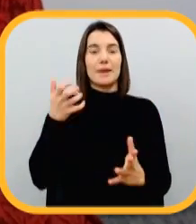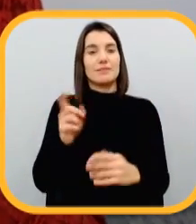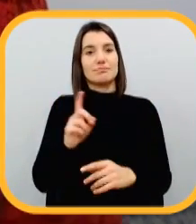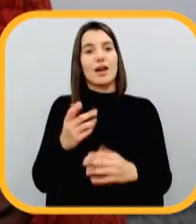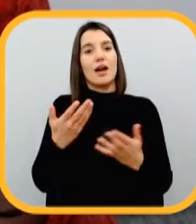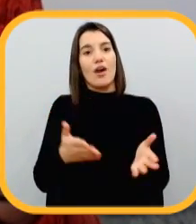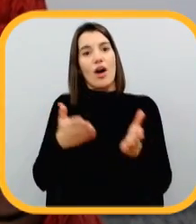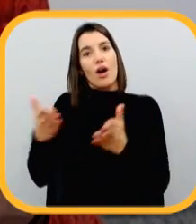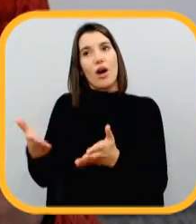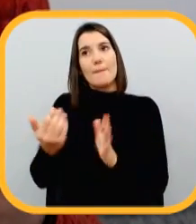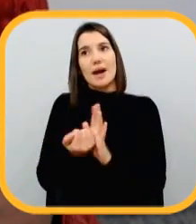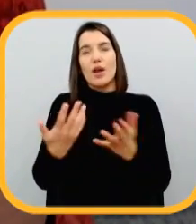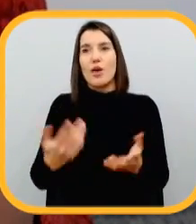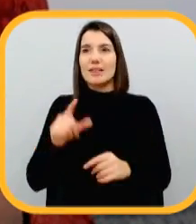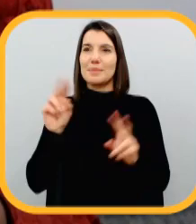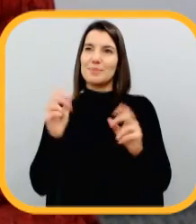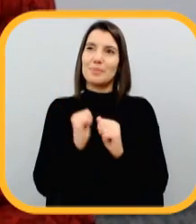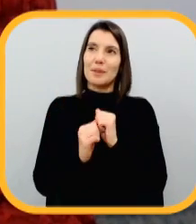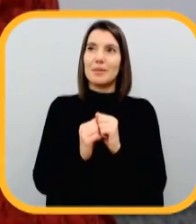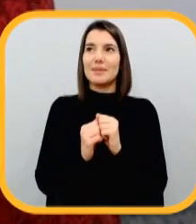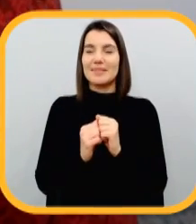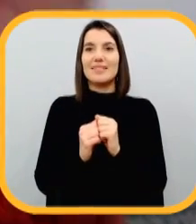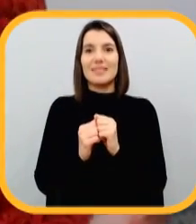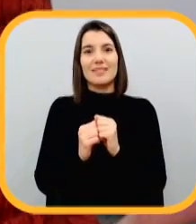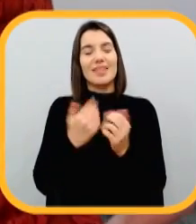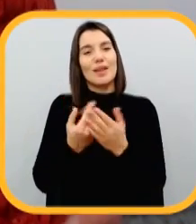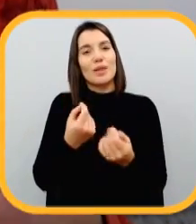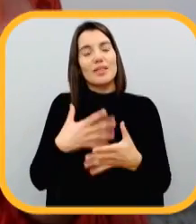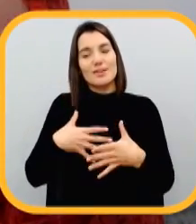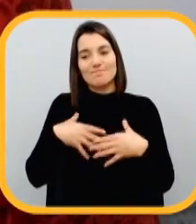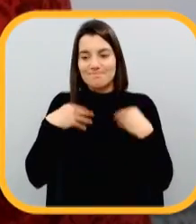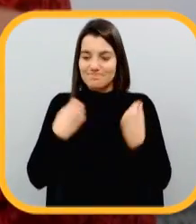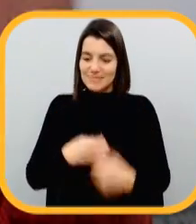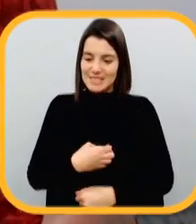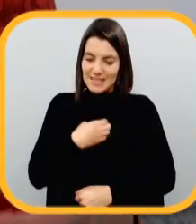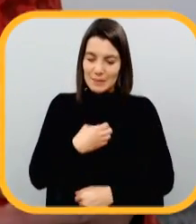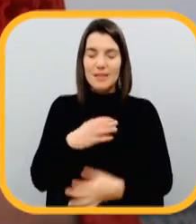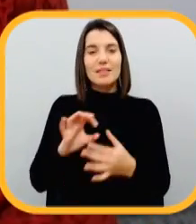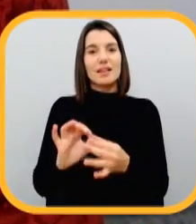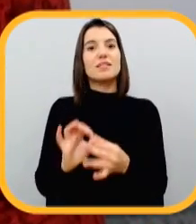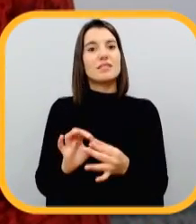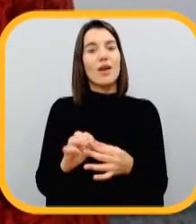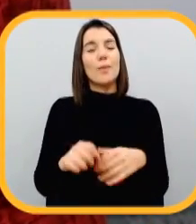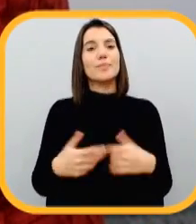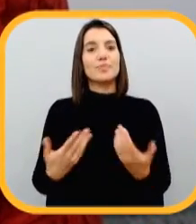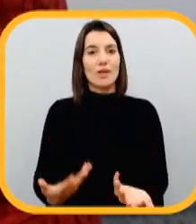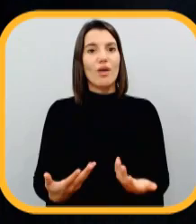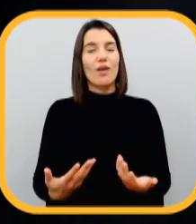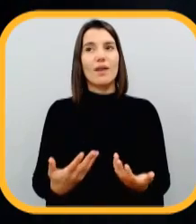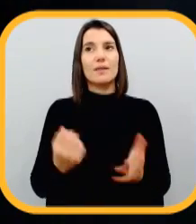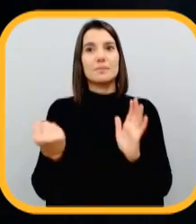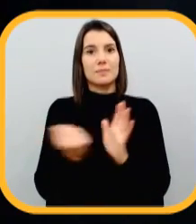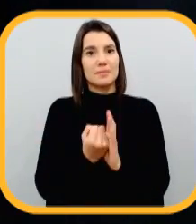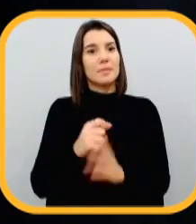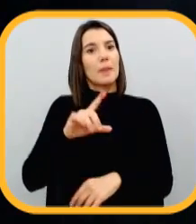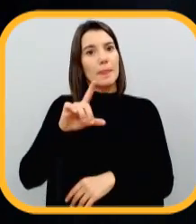diferenciar-se e passaram a ter aqui um papel quase deste tal benefício emocional e desta relação. E, de repente,